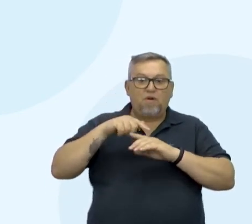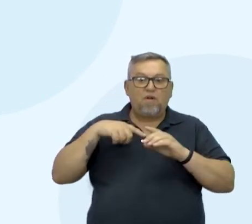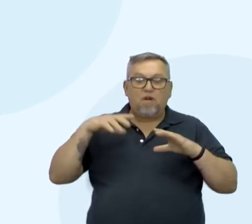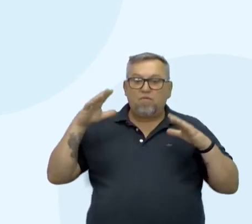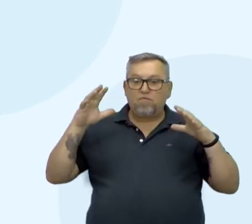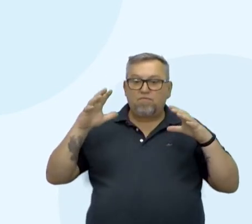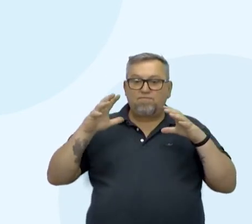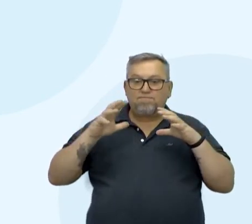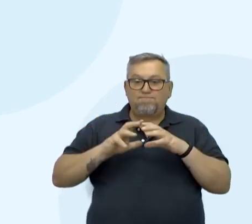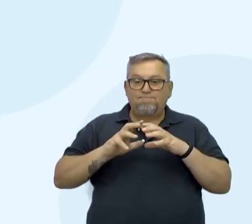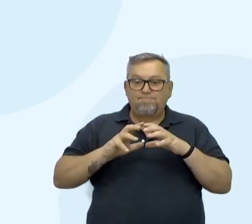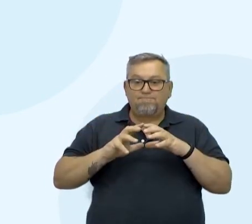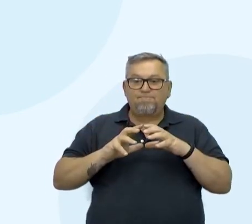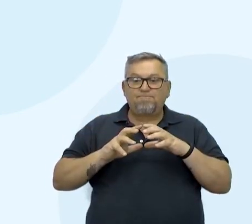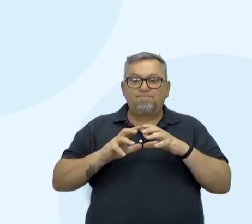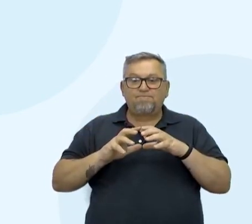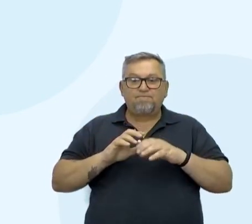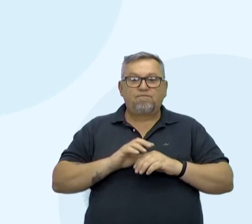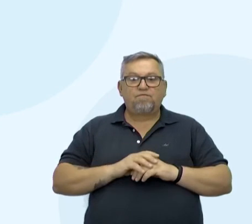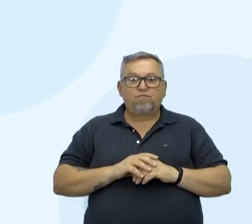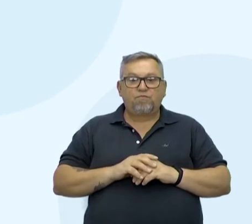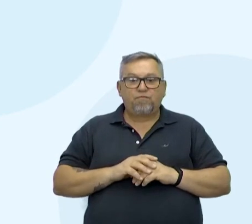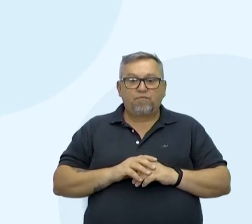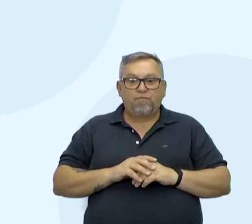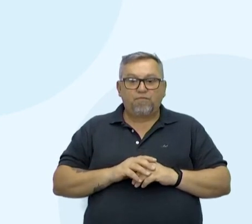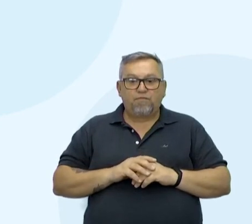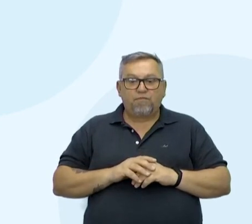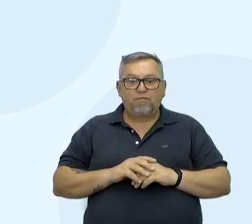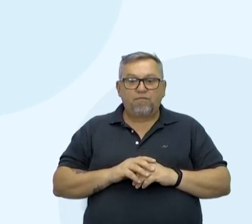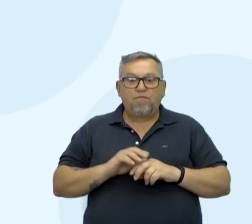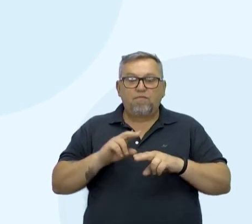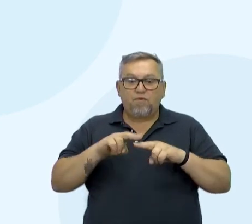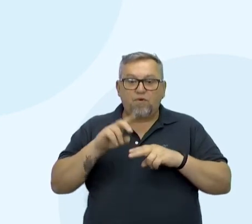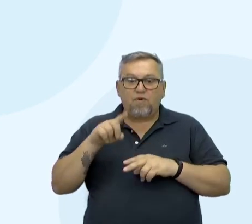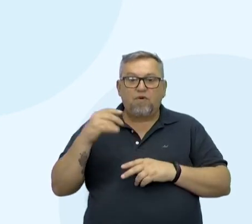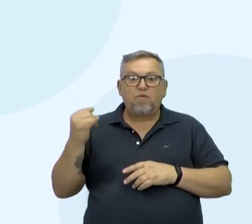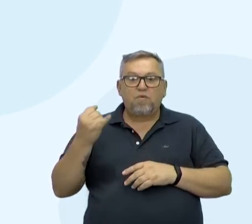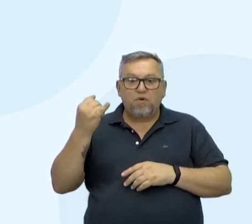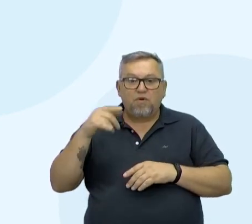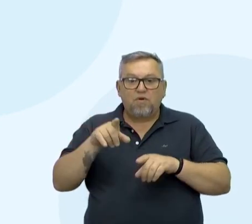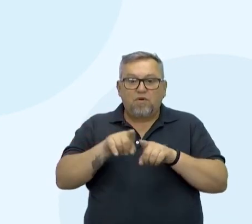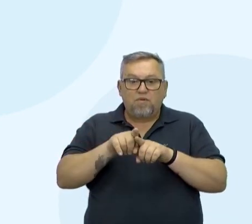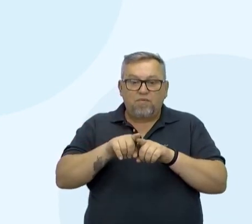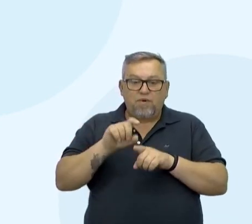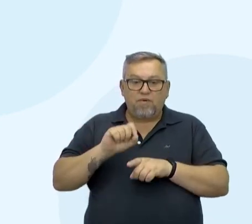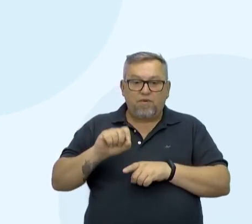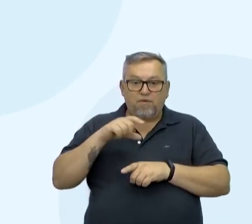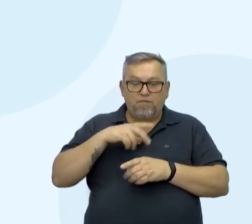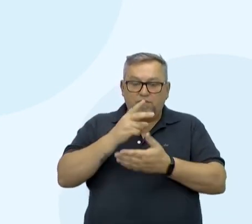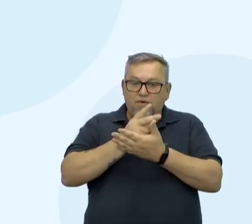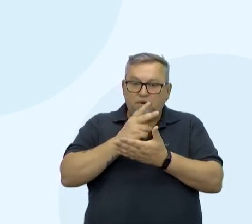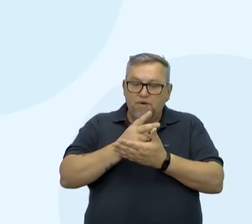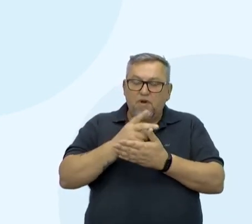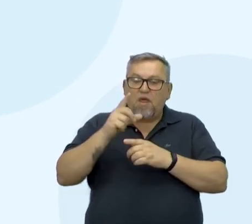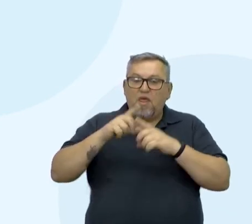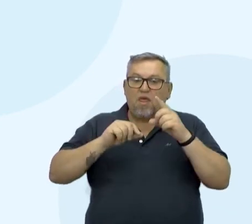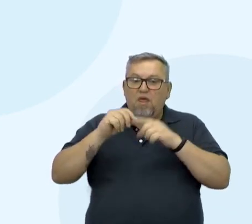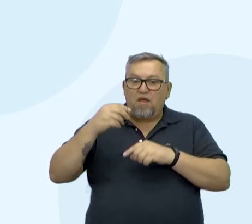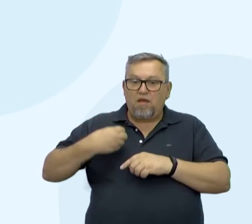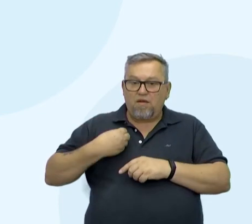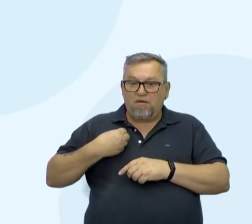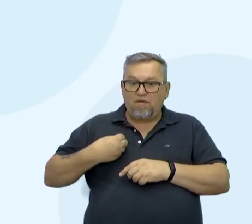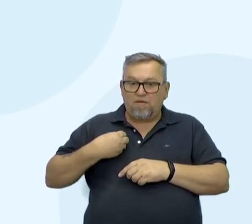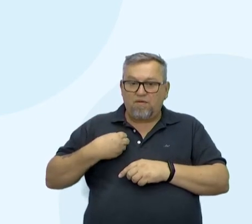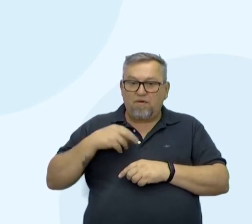toda a massa da estrela para o seu interior, ó. Por isso que é importante, o que mantém a estrela viva, Gibalina, é essa